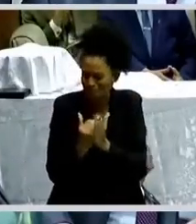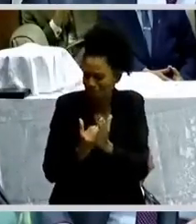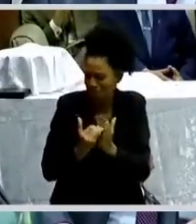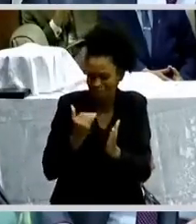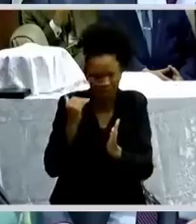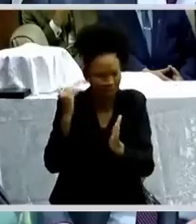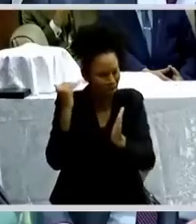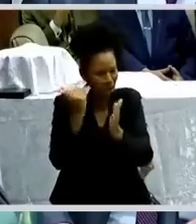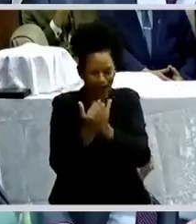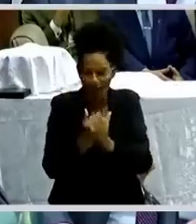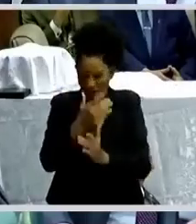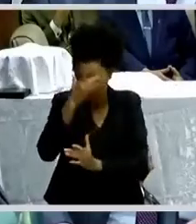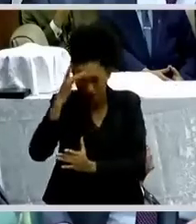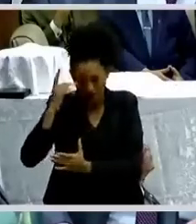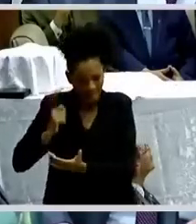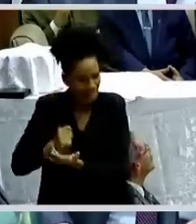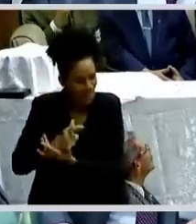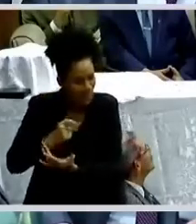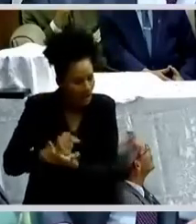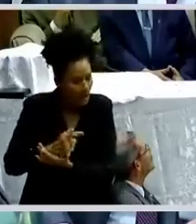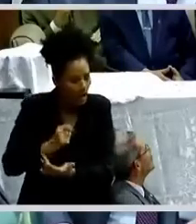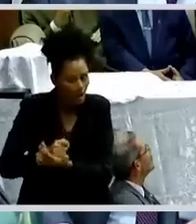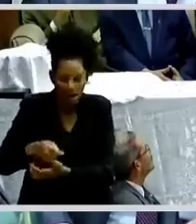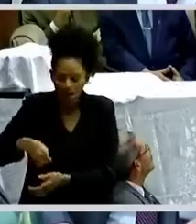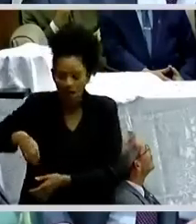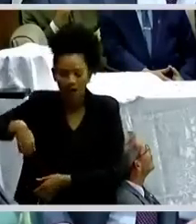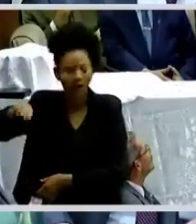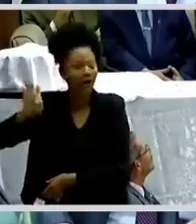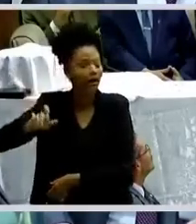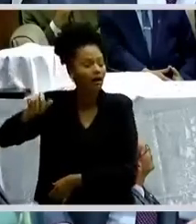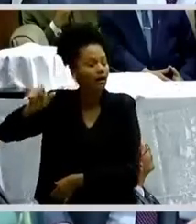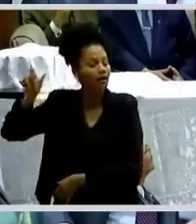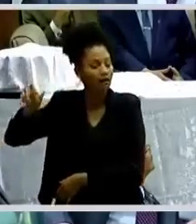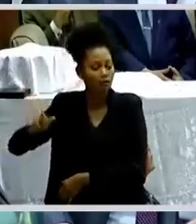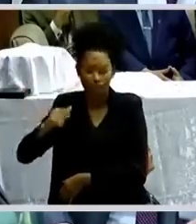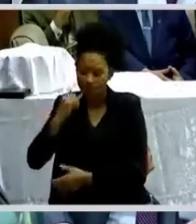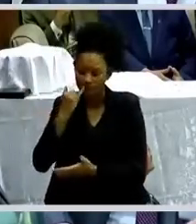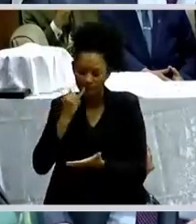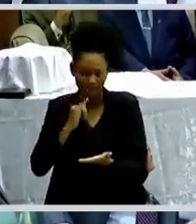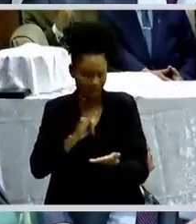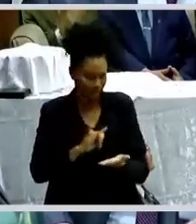aonde, quem bancava isto? Os impostos